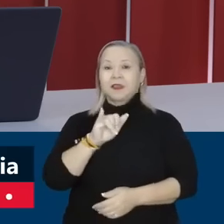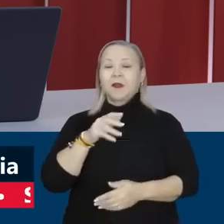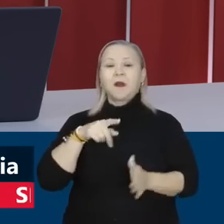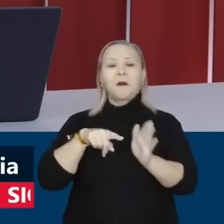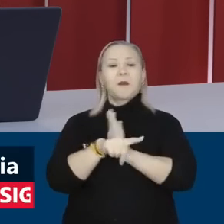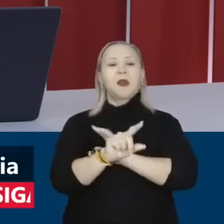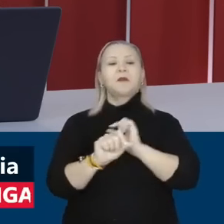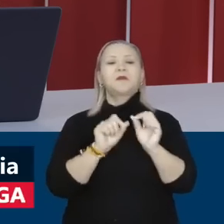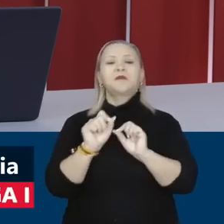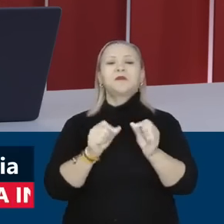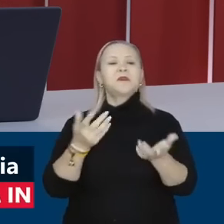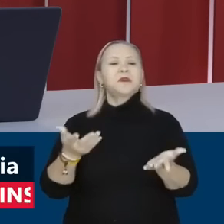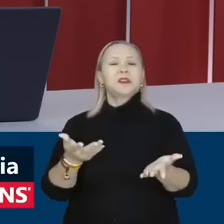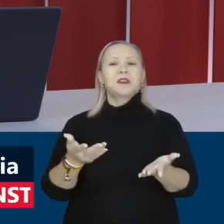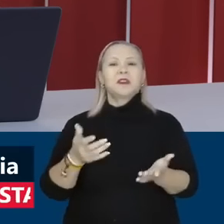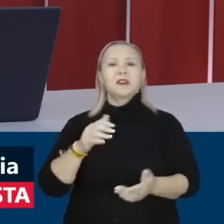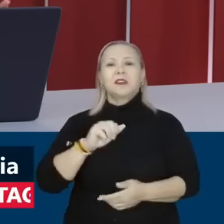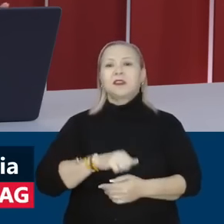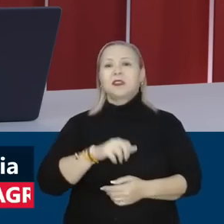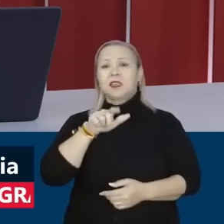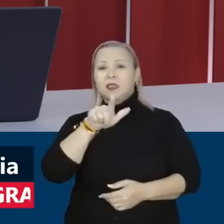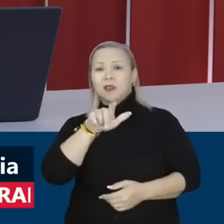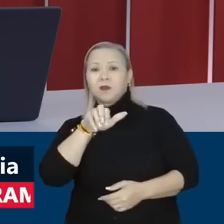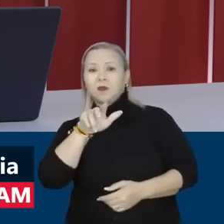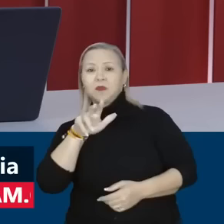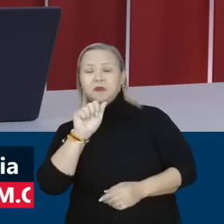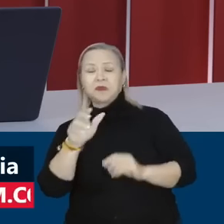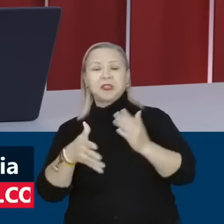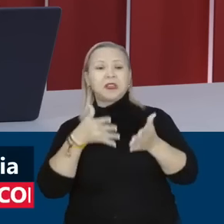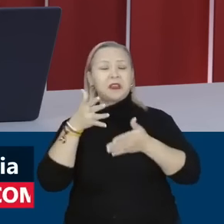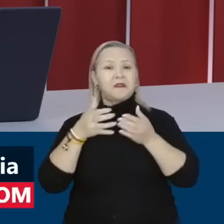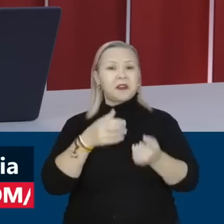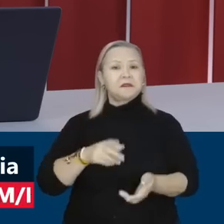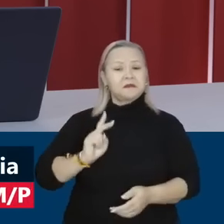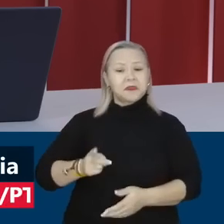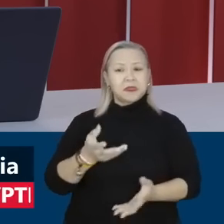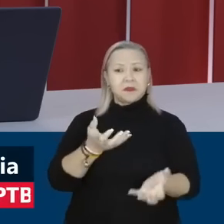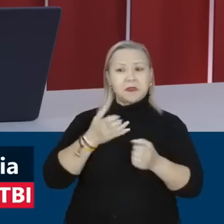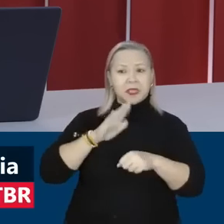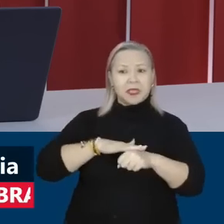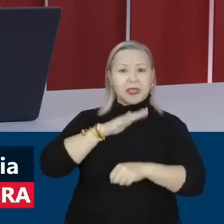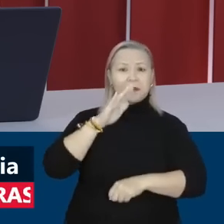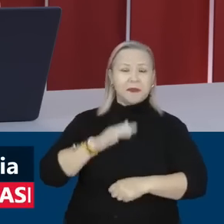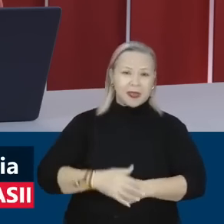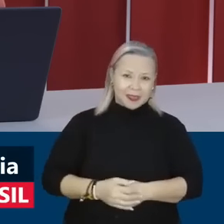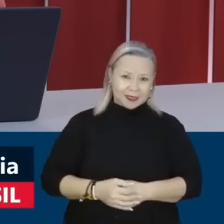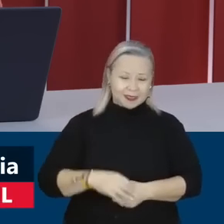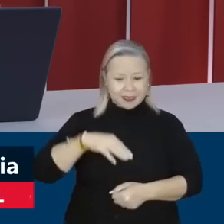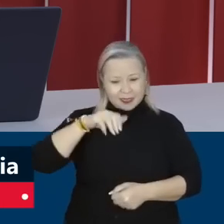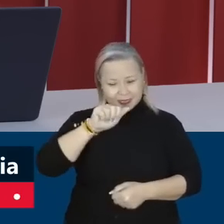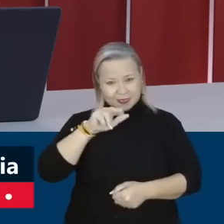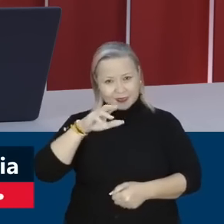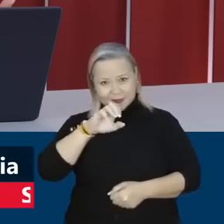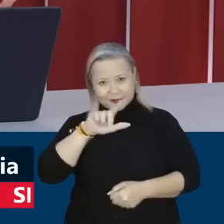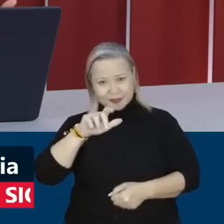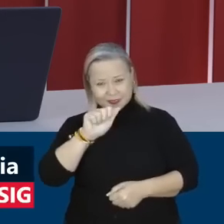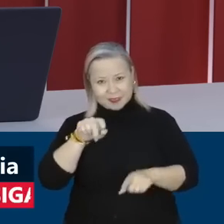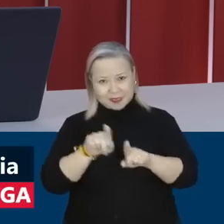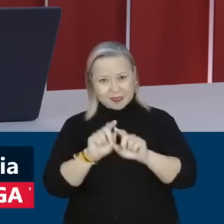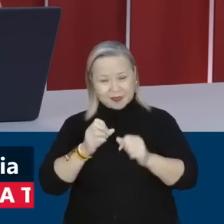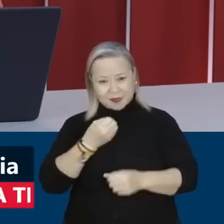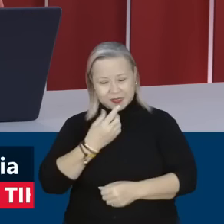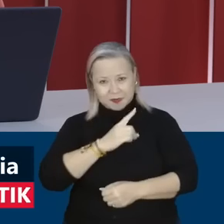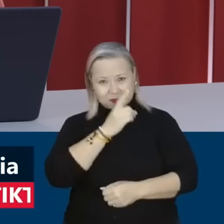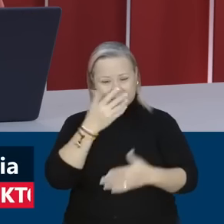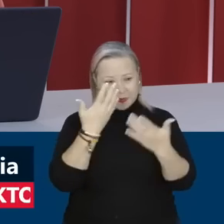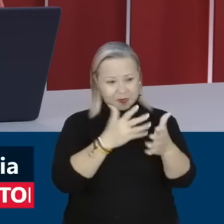as chantagens do Arthur Lira, deputado, ele sempre quer mais. Marcela Risério também te dá bom dia aqui e